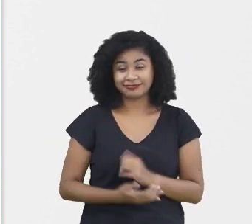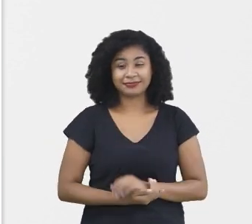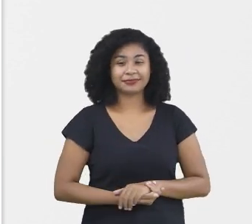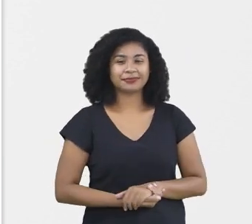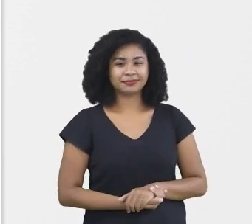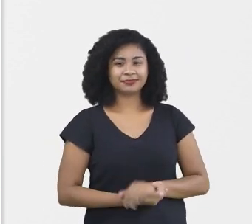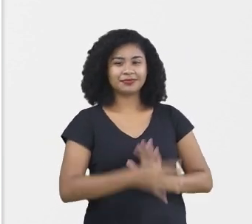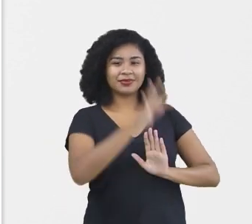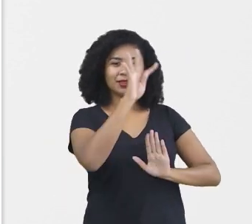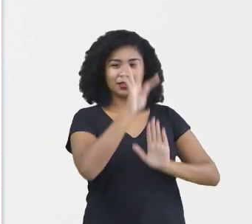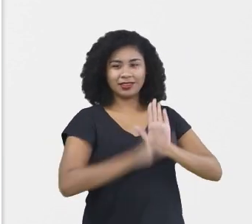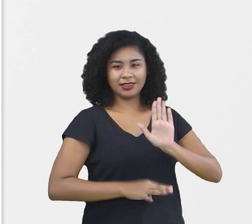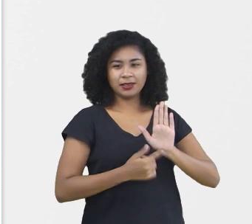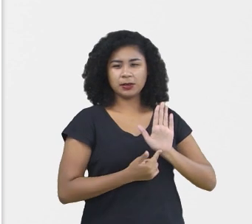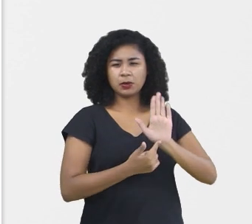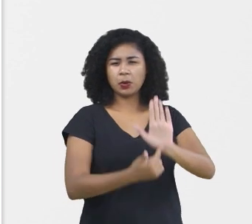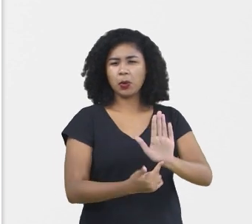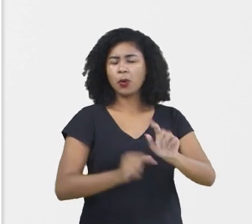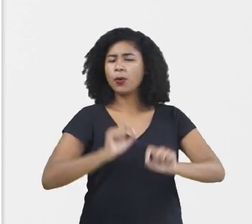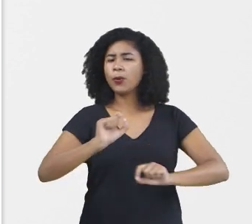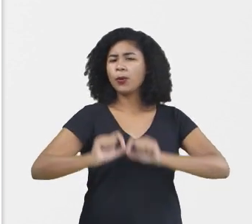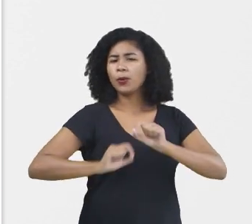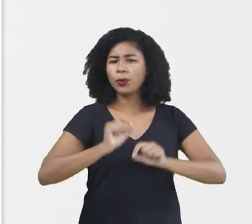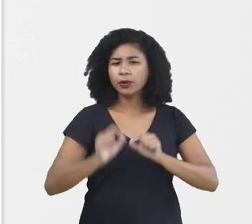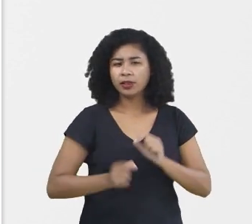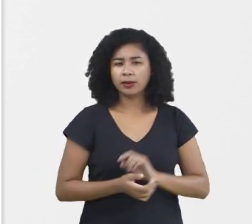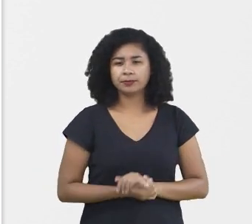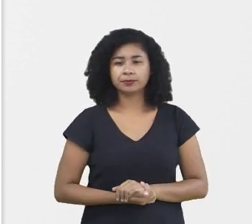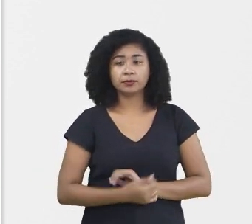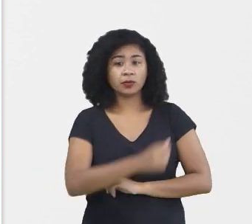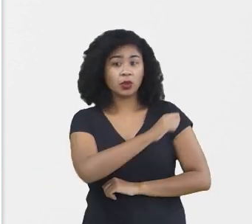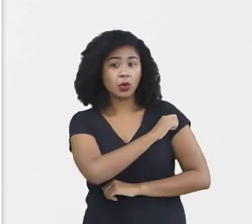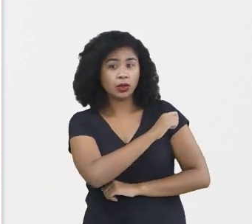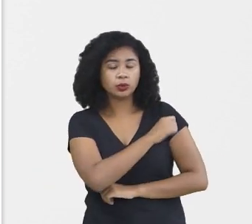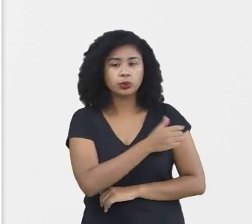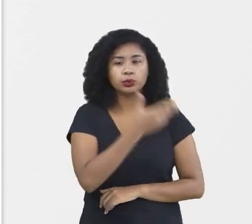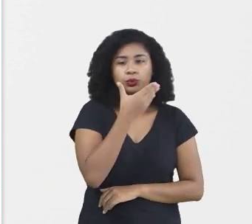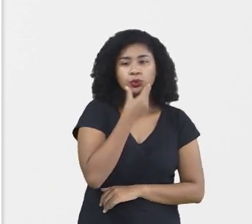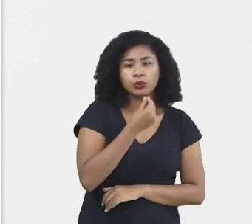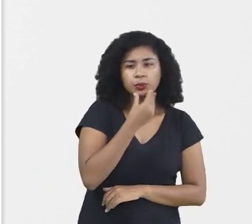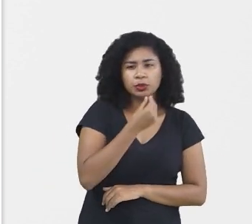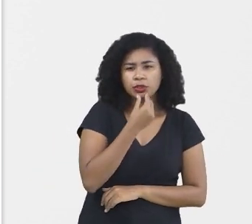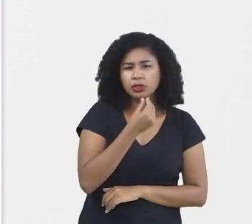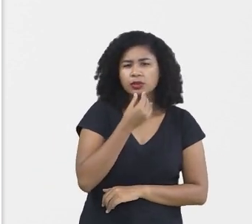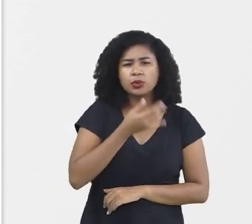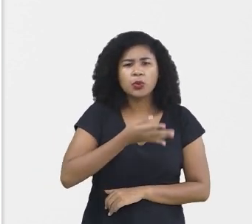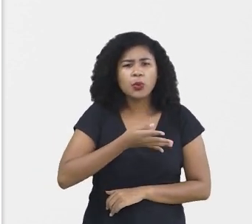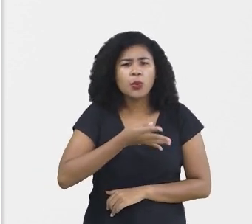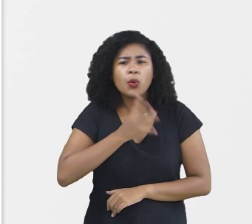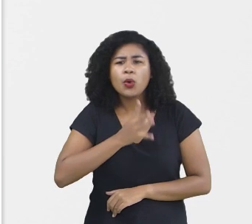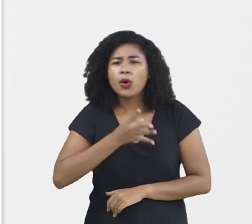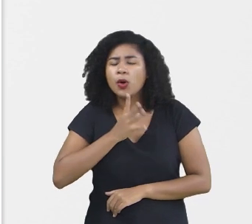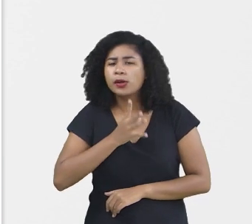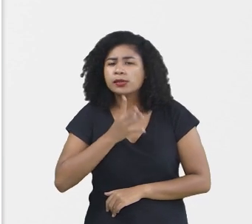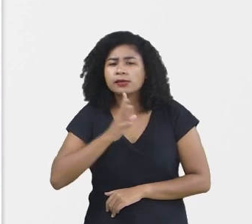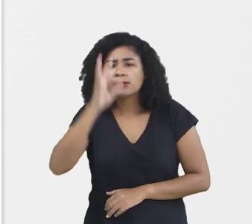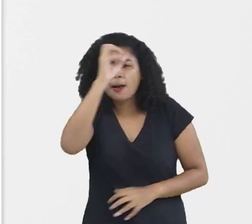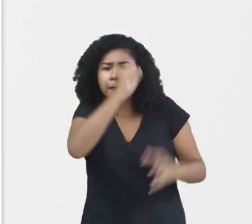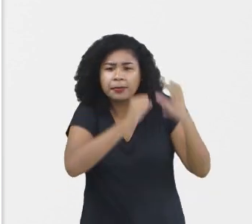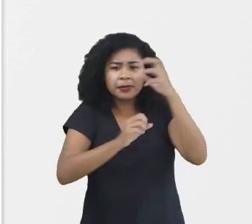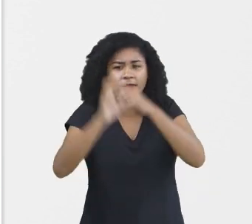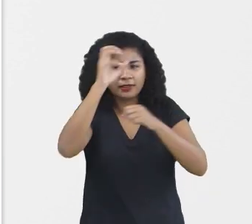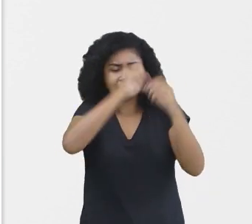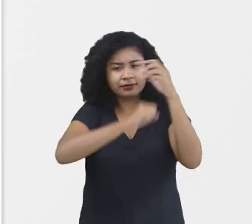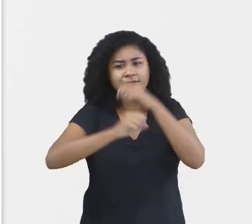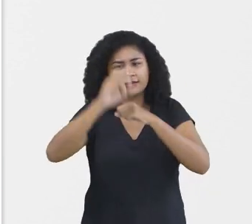Que o aluno ele pode aprender muita coisa, né? O menino pode brincar, pode conhecer muita coisa sobre o